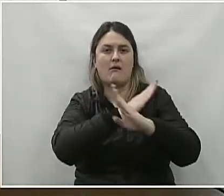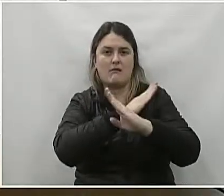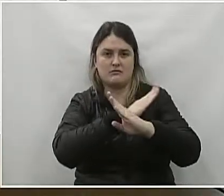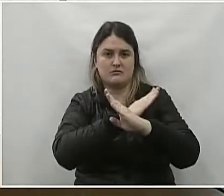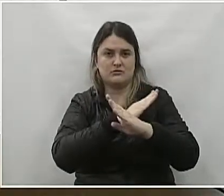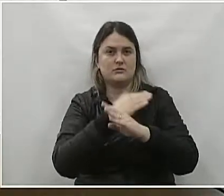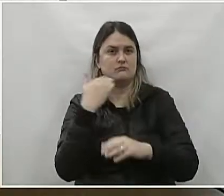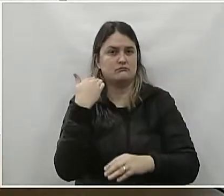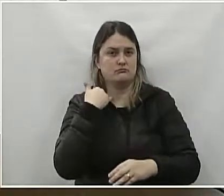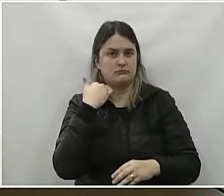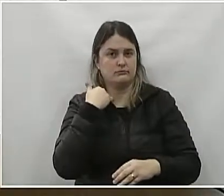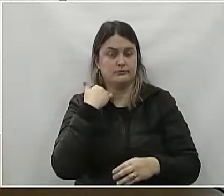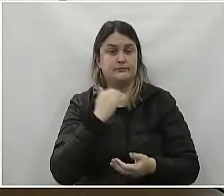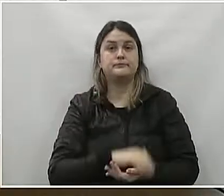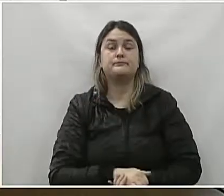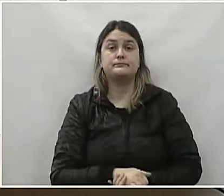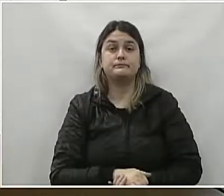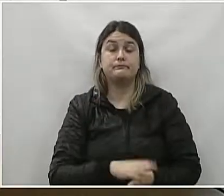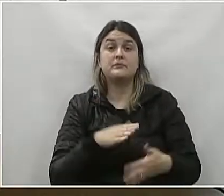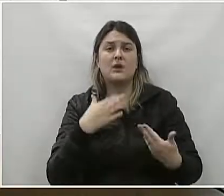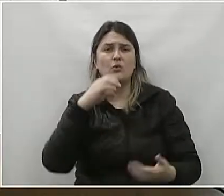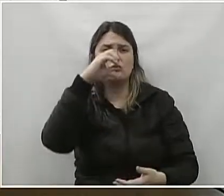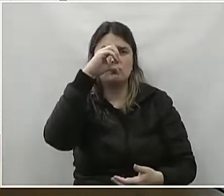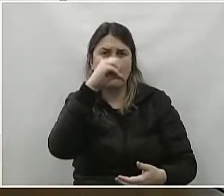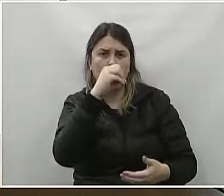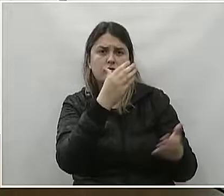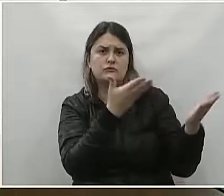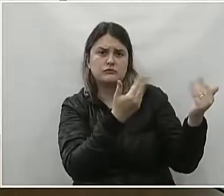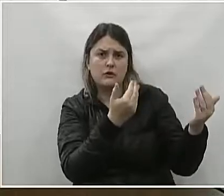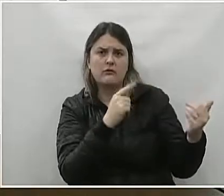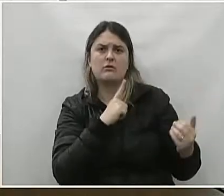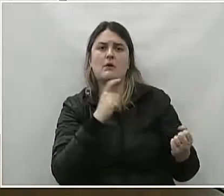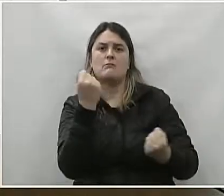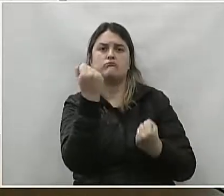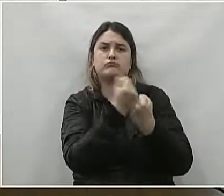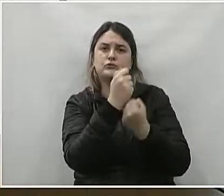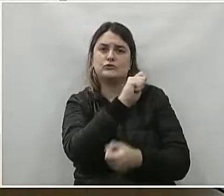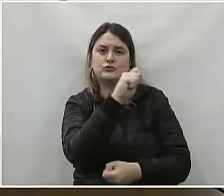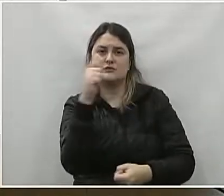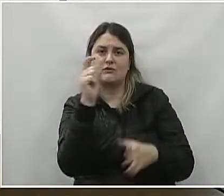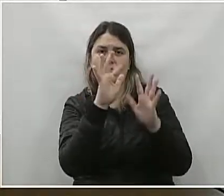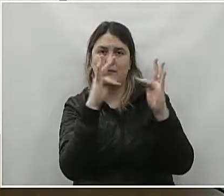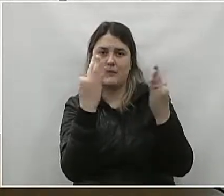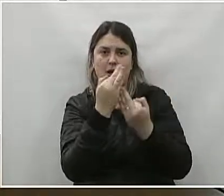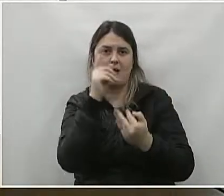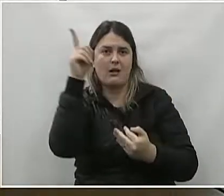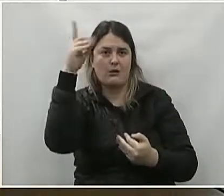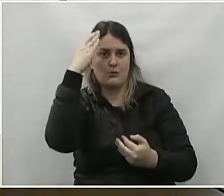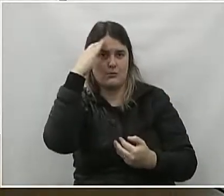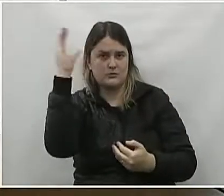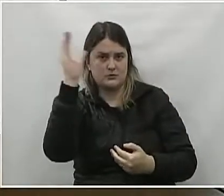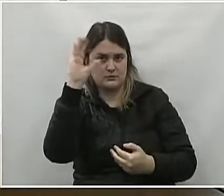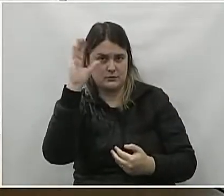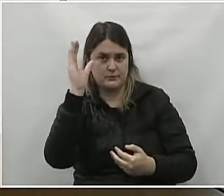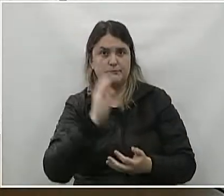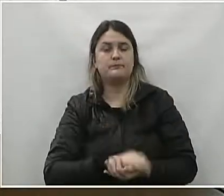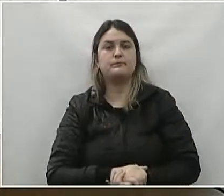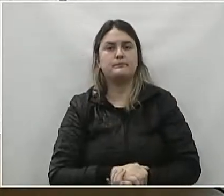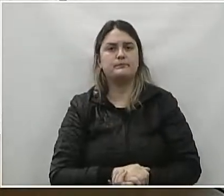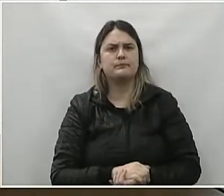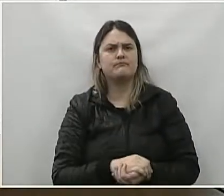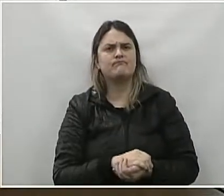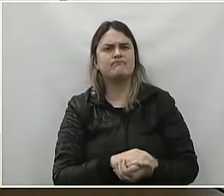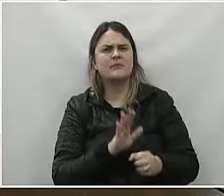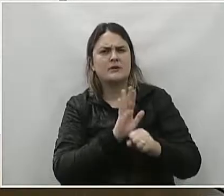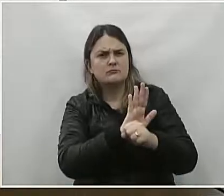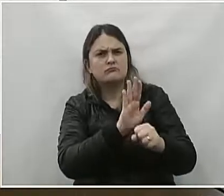Econômica. Esses 9 aprendizes têm apoio da Associação Familiar, que fica em Curitiba.